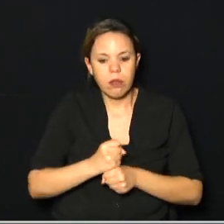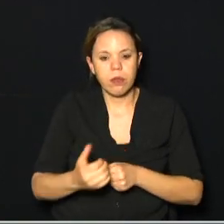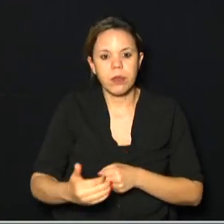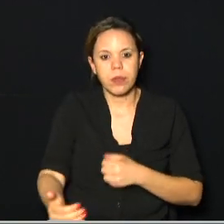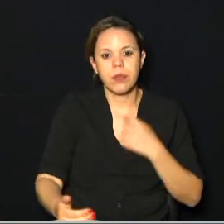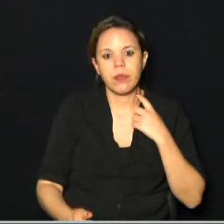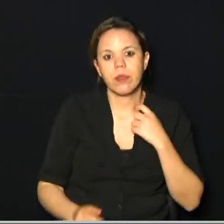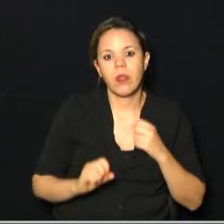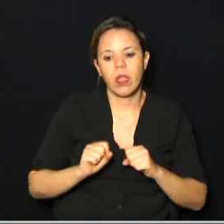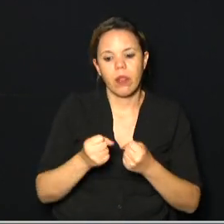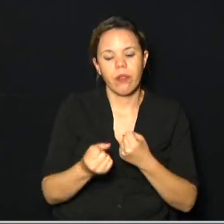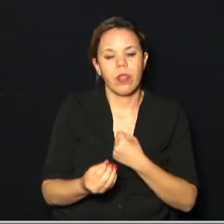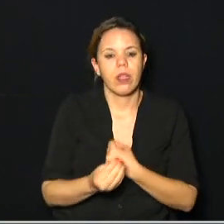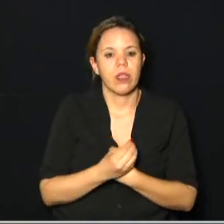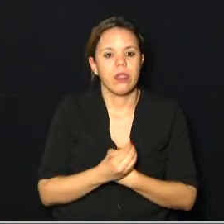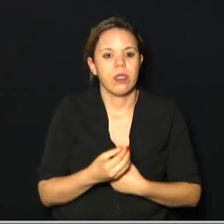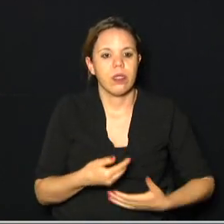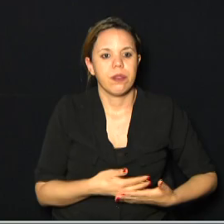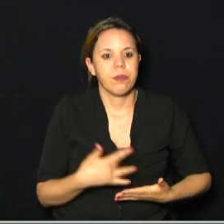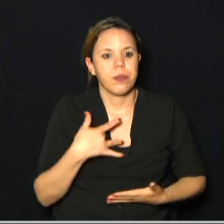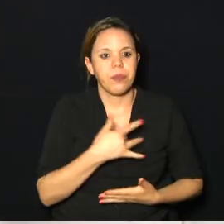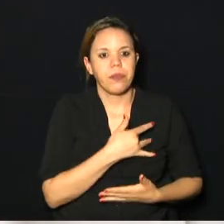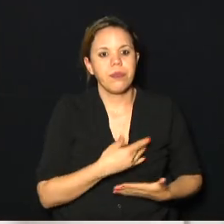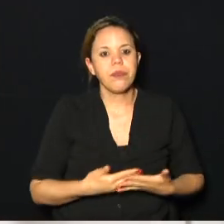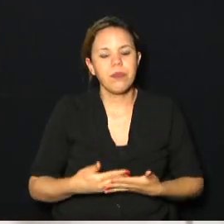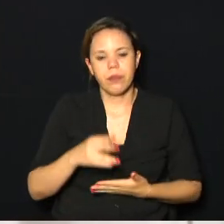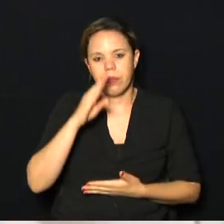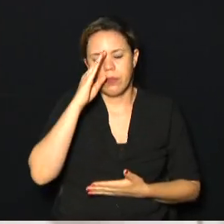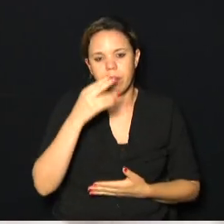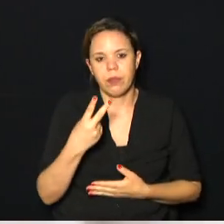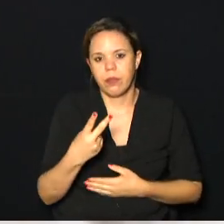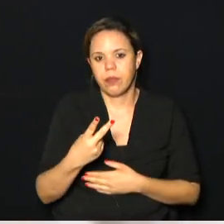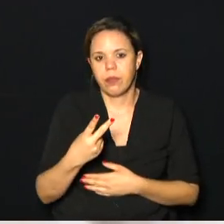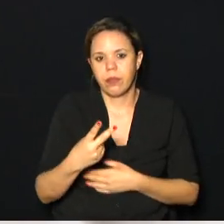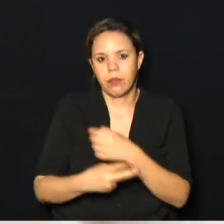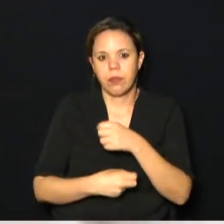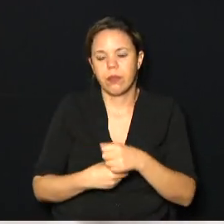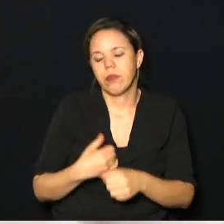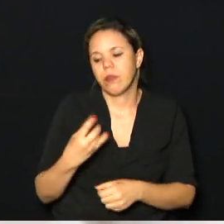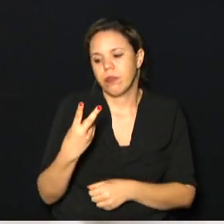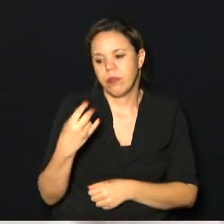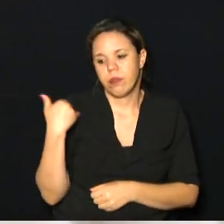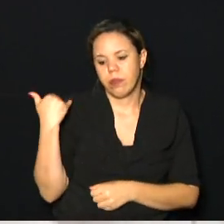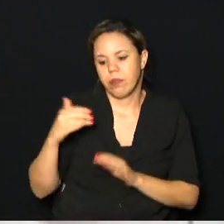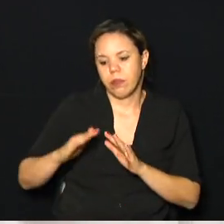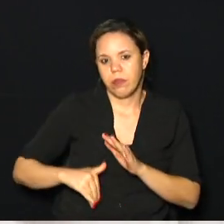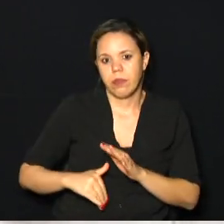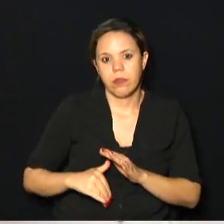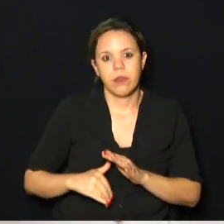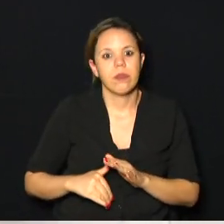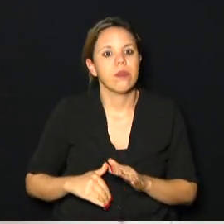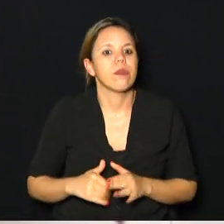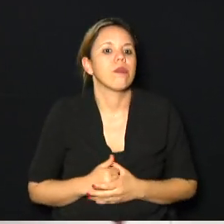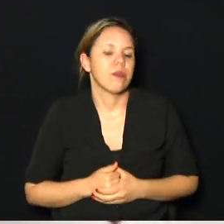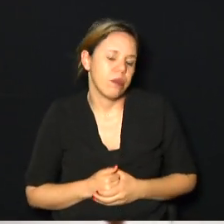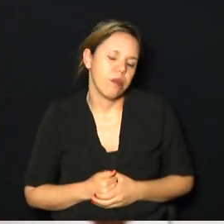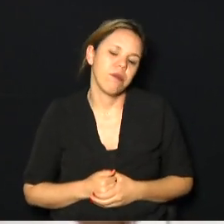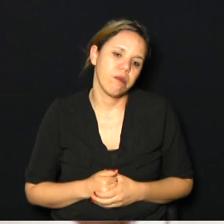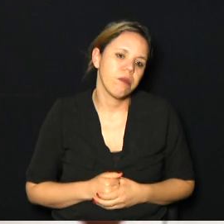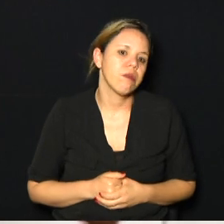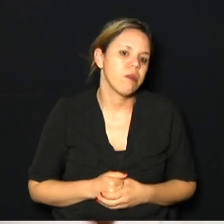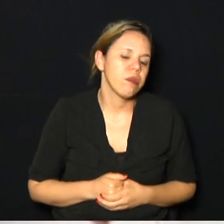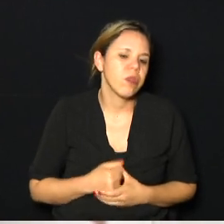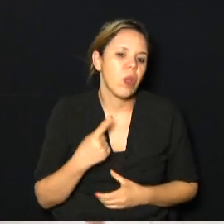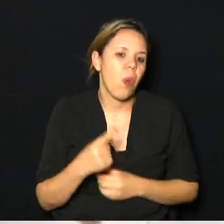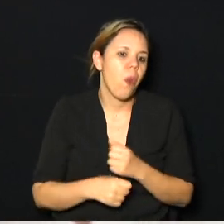né? Então, principalmente o bebê menor que 2 anos, a criança menor que 2 anos, né? Particularmente os menores